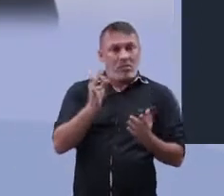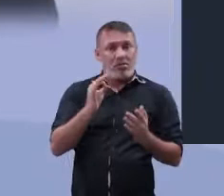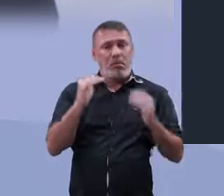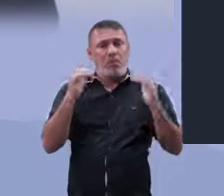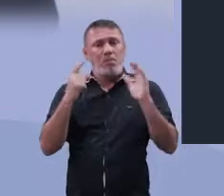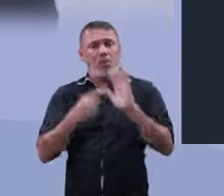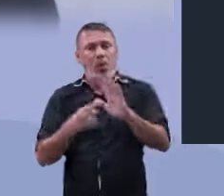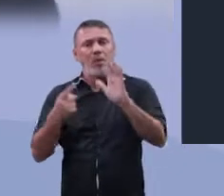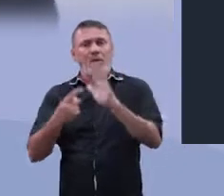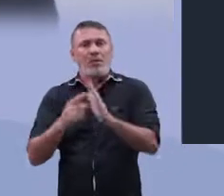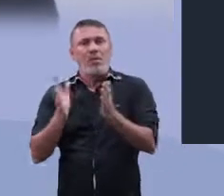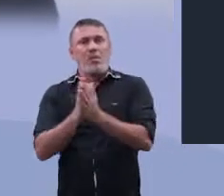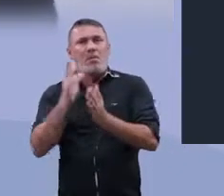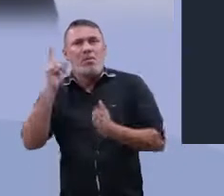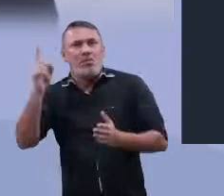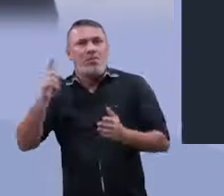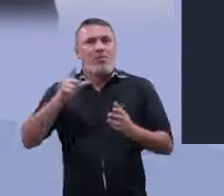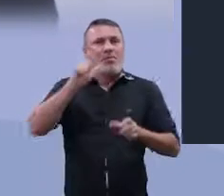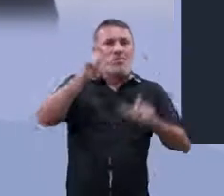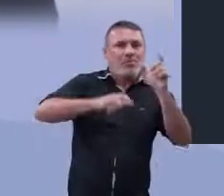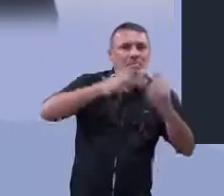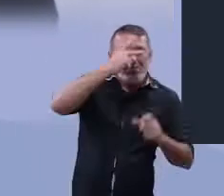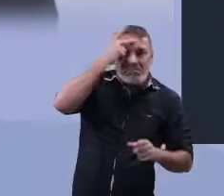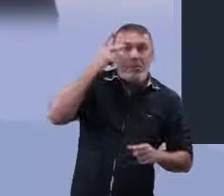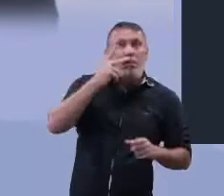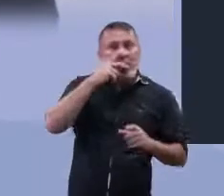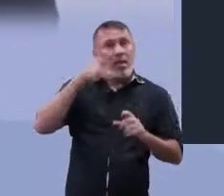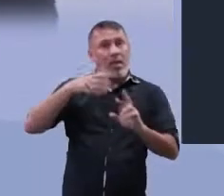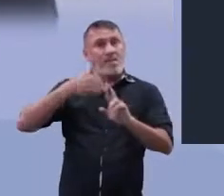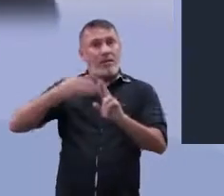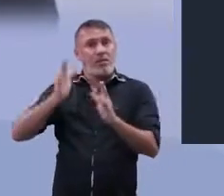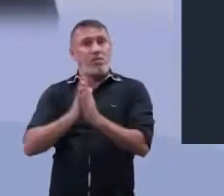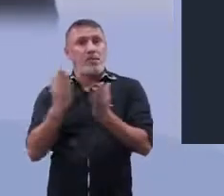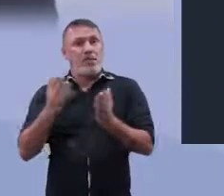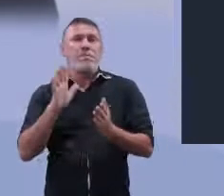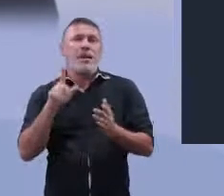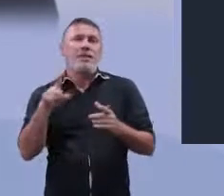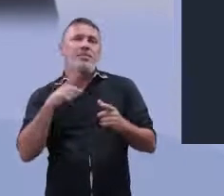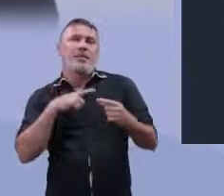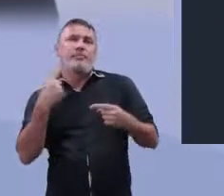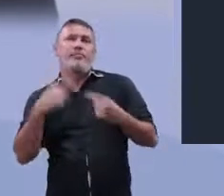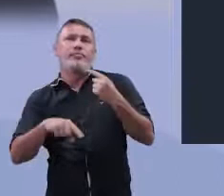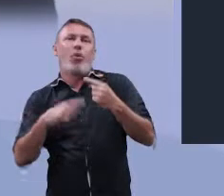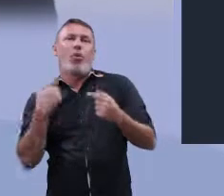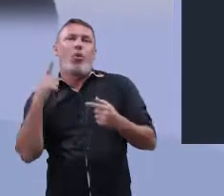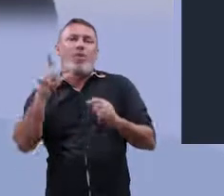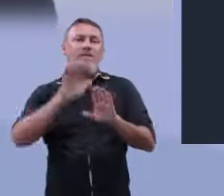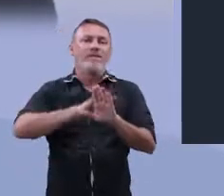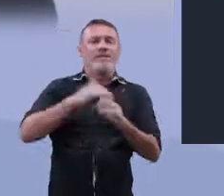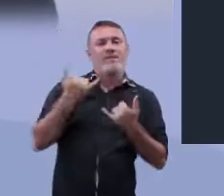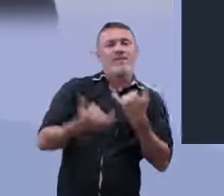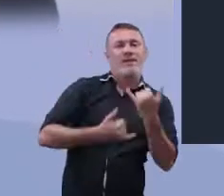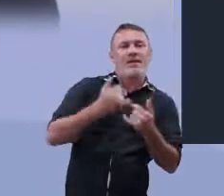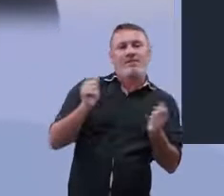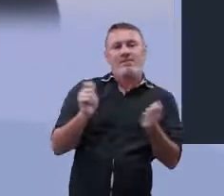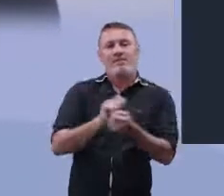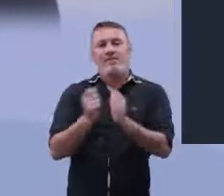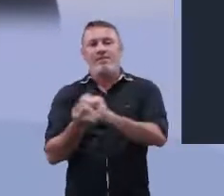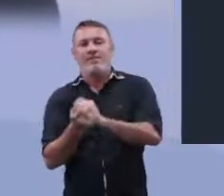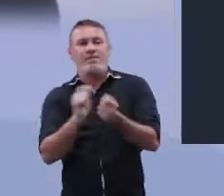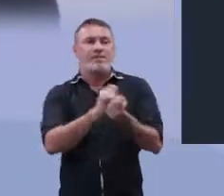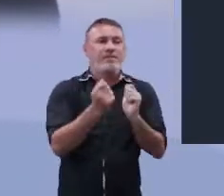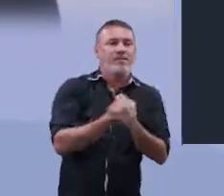a presença de elementos, de pessoas que fazem referência à Bíblia, ok? E aí ele faz uma